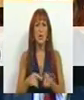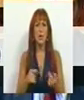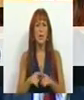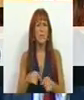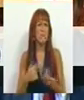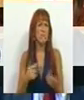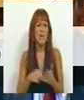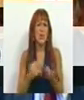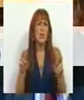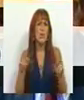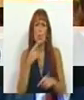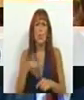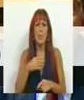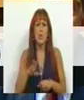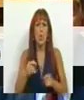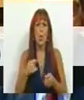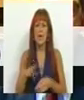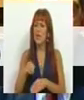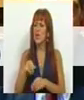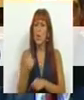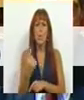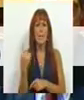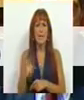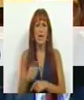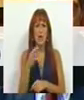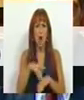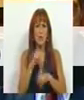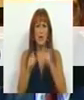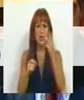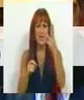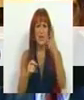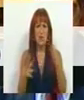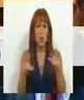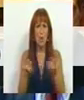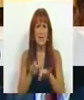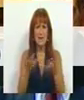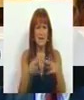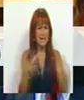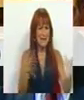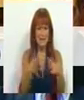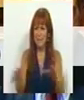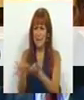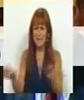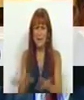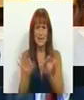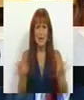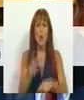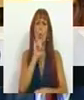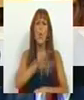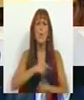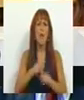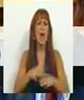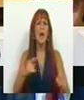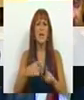fariam expectar que fossem tão preocupantes quando é uma região que tem três hospitais praticamente da mesma dimensão. Ora, aquilo que poderia ser